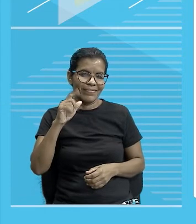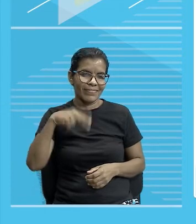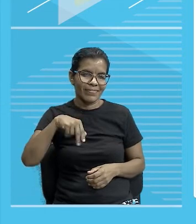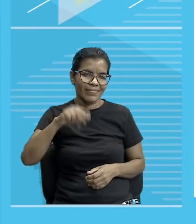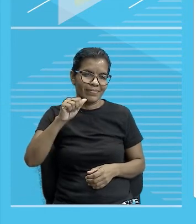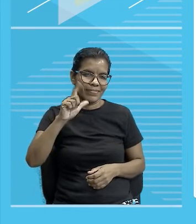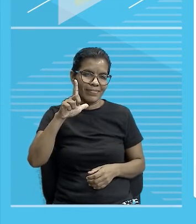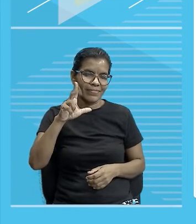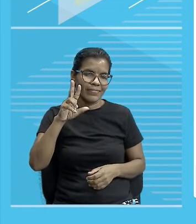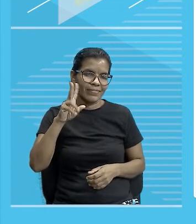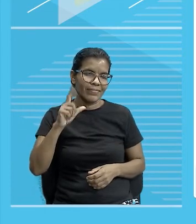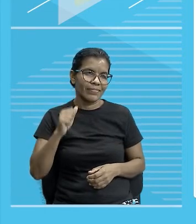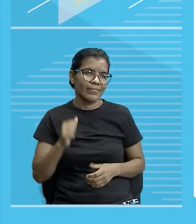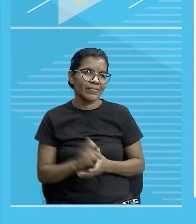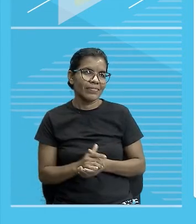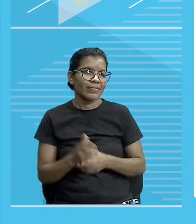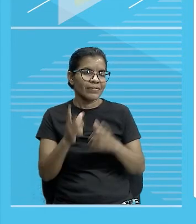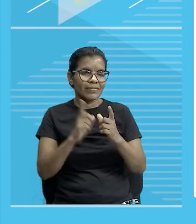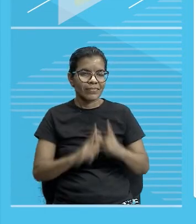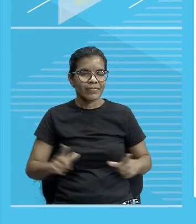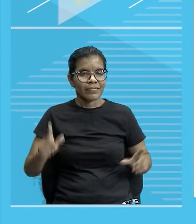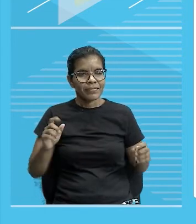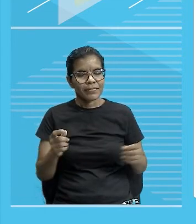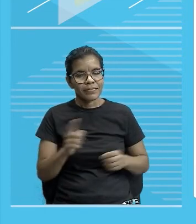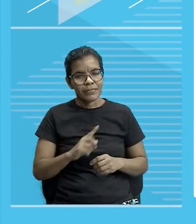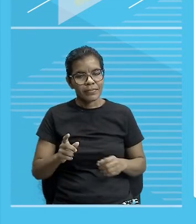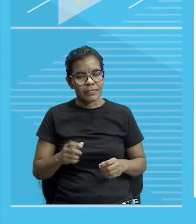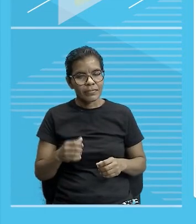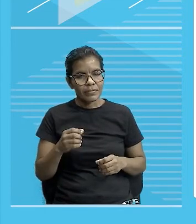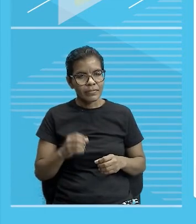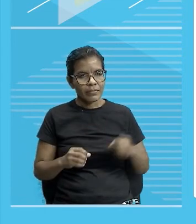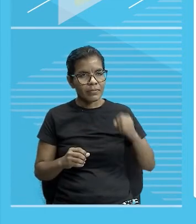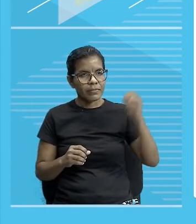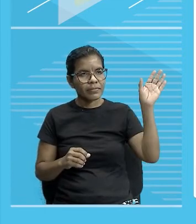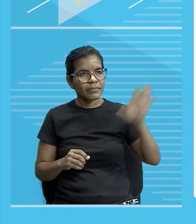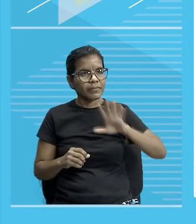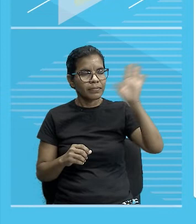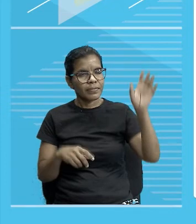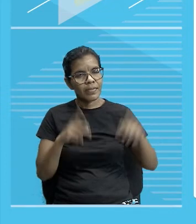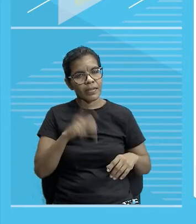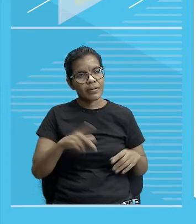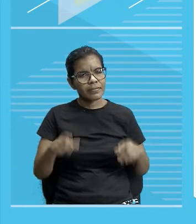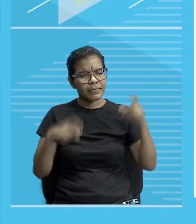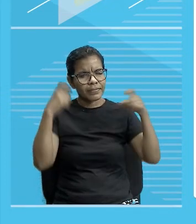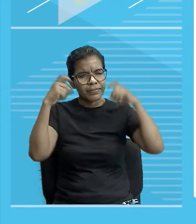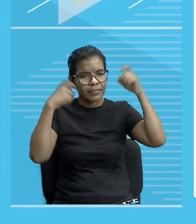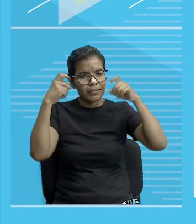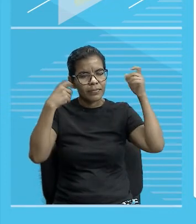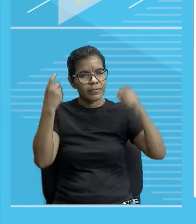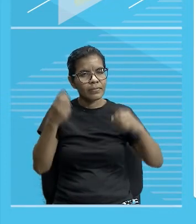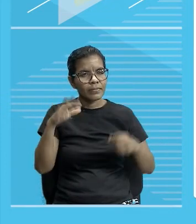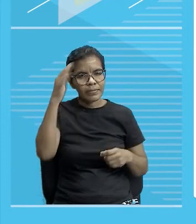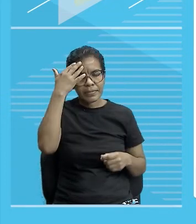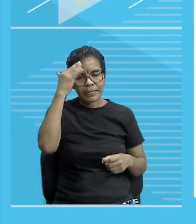a gente lê slide explica às vezes não fica tão claro e eu como professor fico muito preocupado com isso